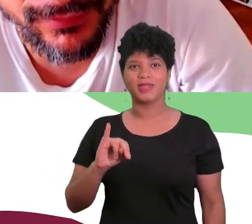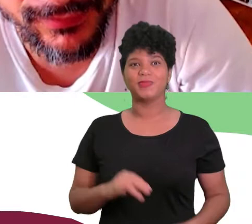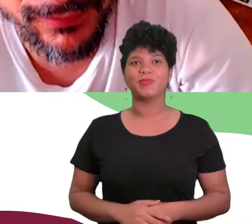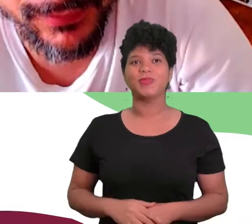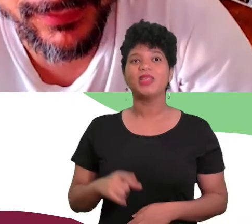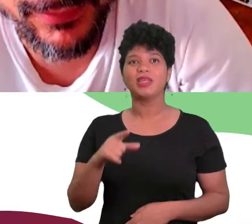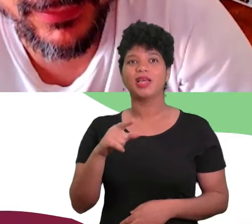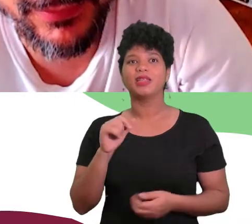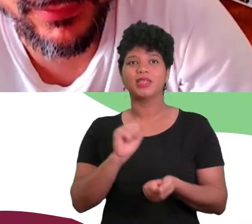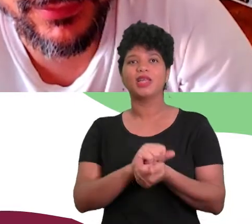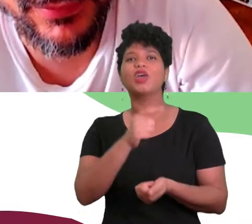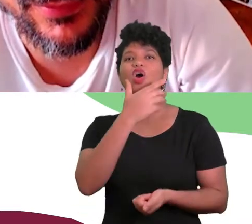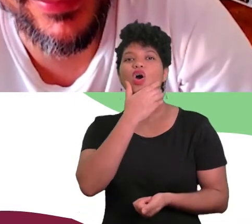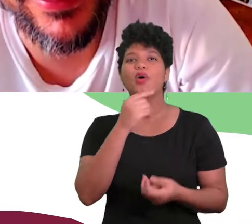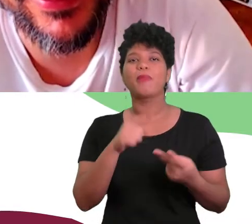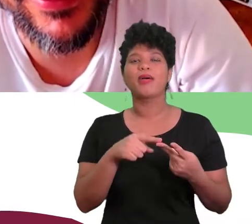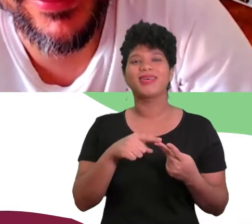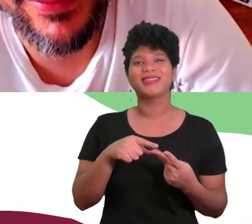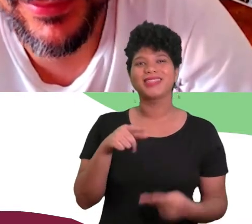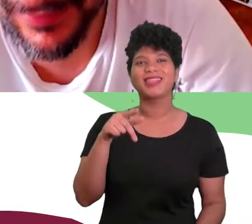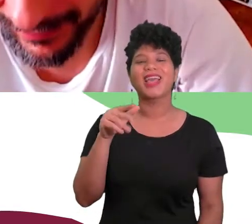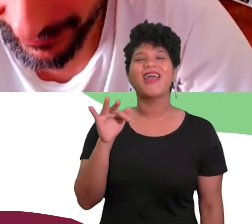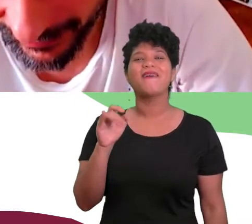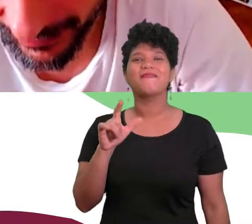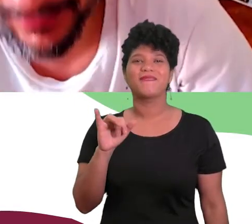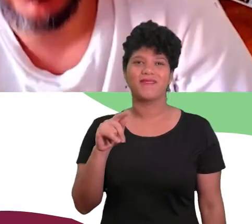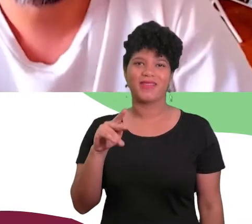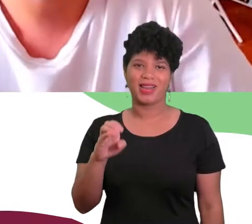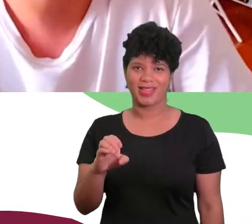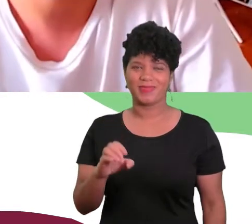meu lado é Felipe Spencer, nós somos